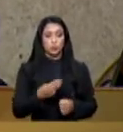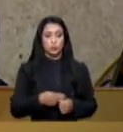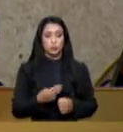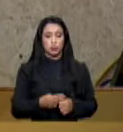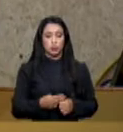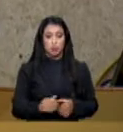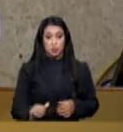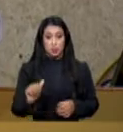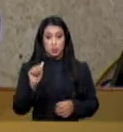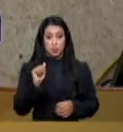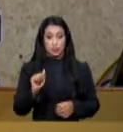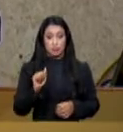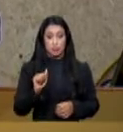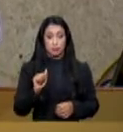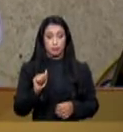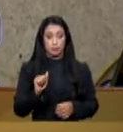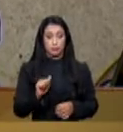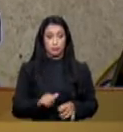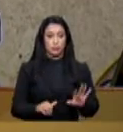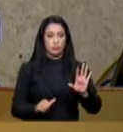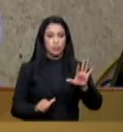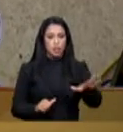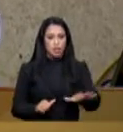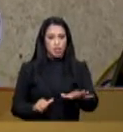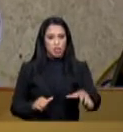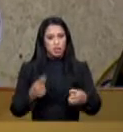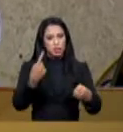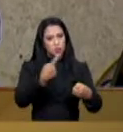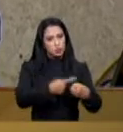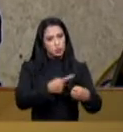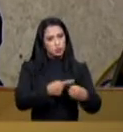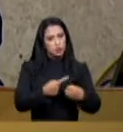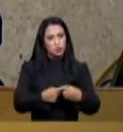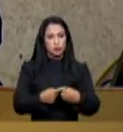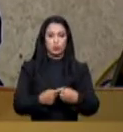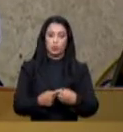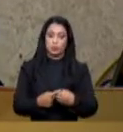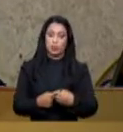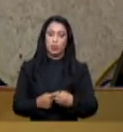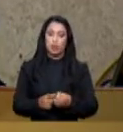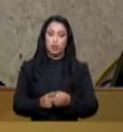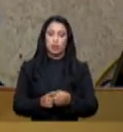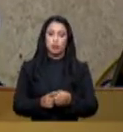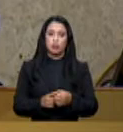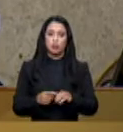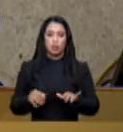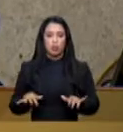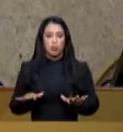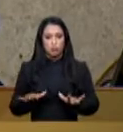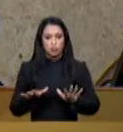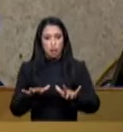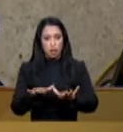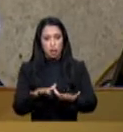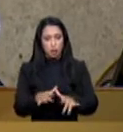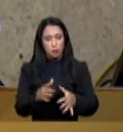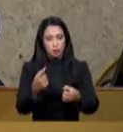em A, região metropolitana, aglomeração urbana